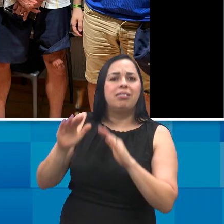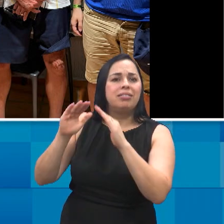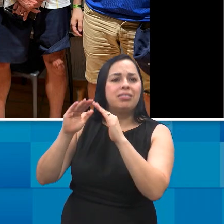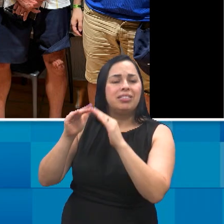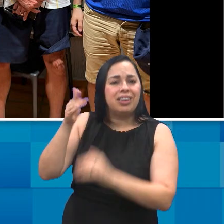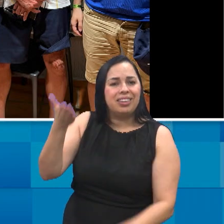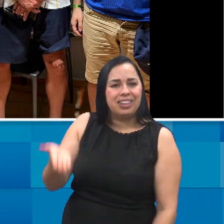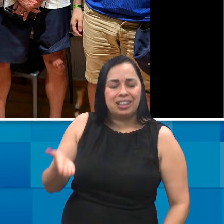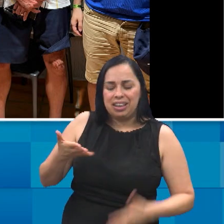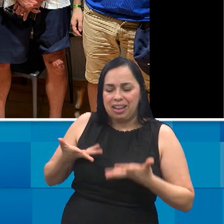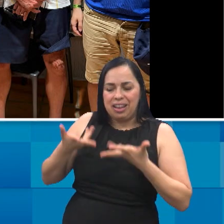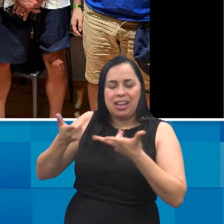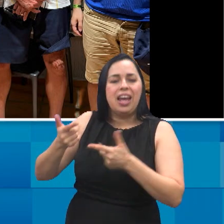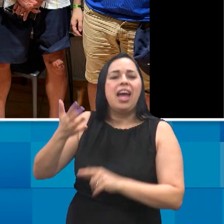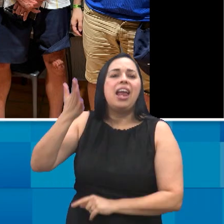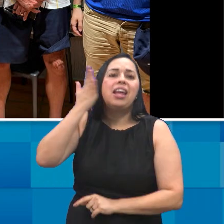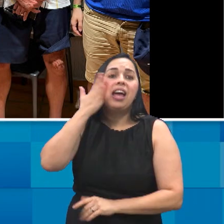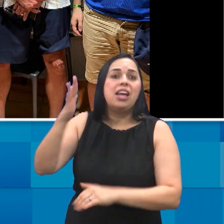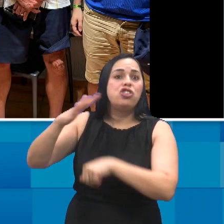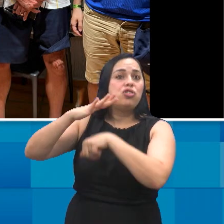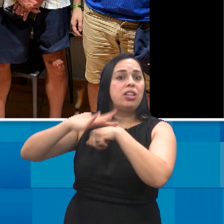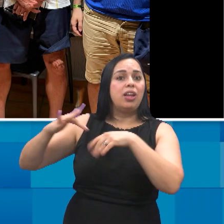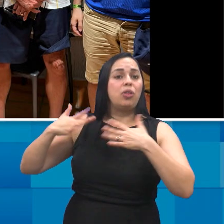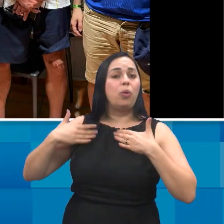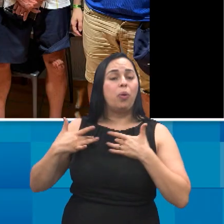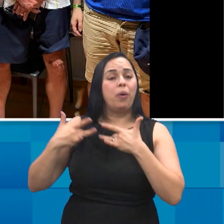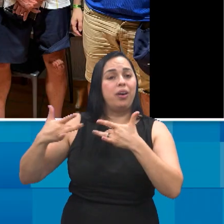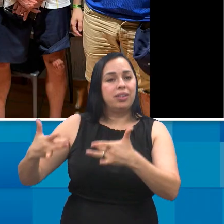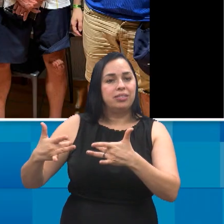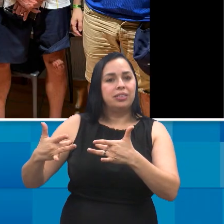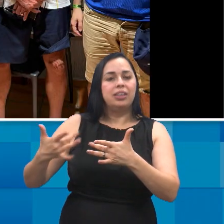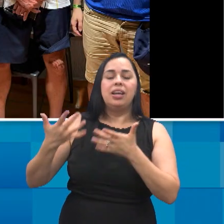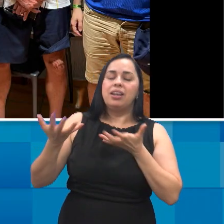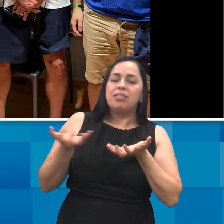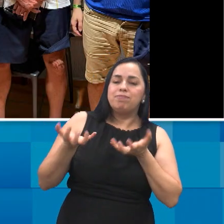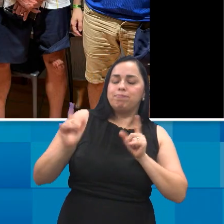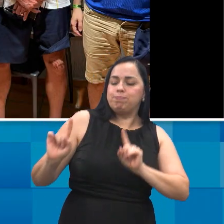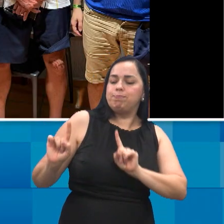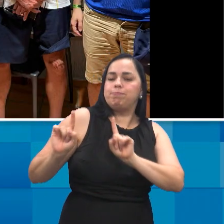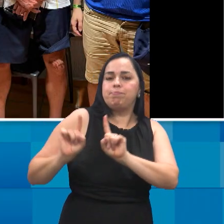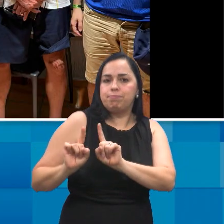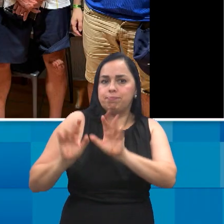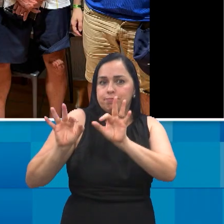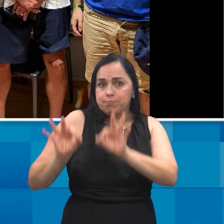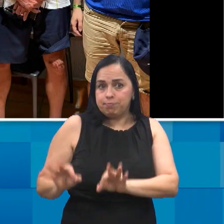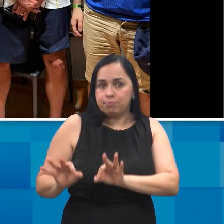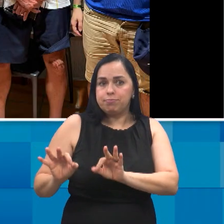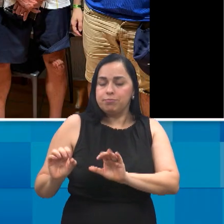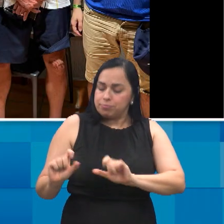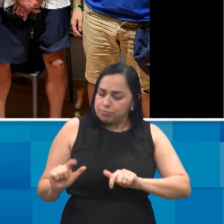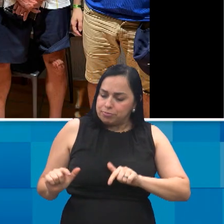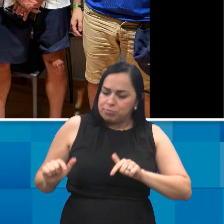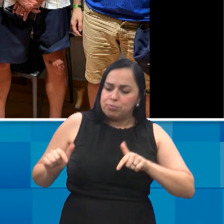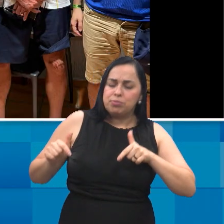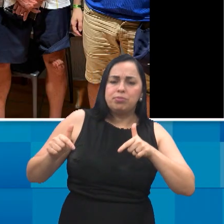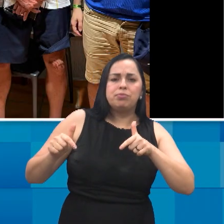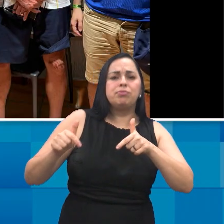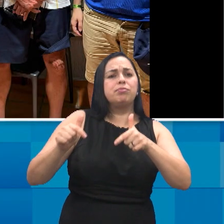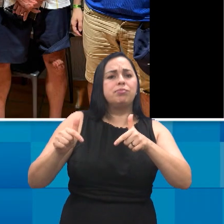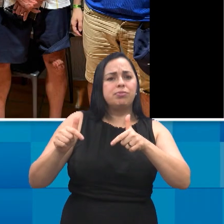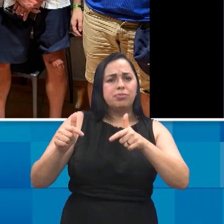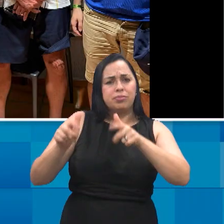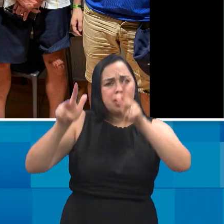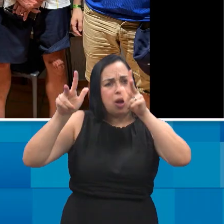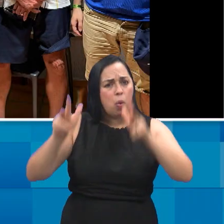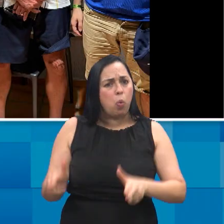generoso, que ele sabe identificar aquelas pessoas que querem fazer a política ao lado dele de forma correta, que luta as mesmas lutas que ele,